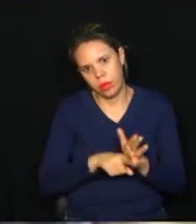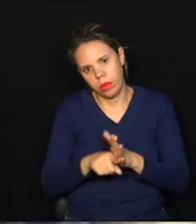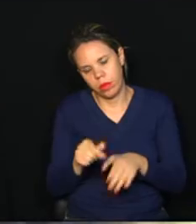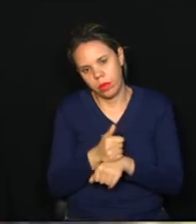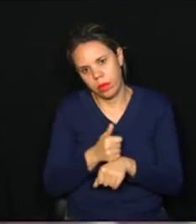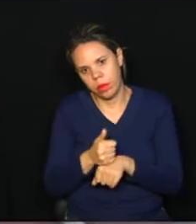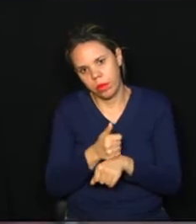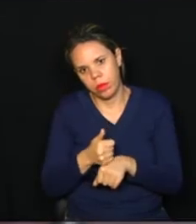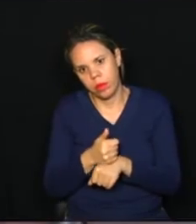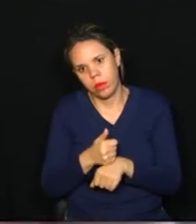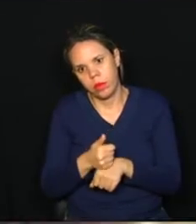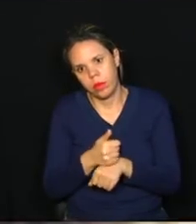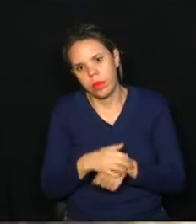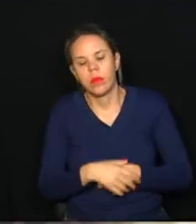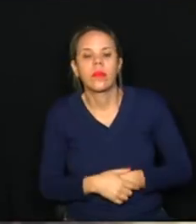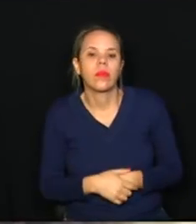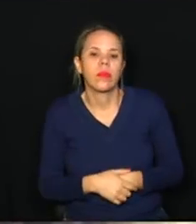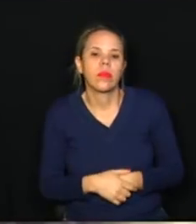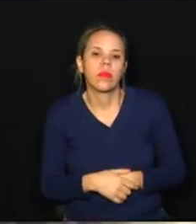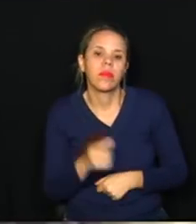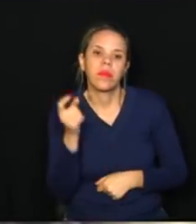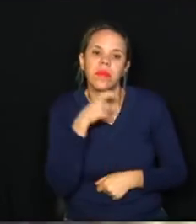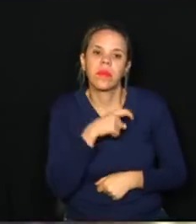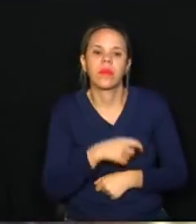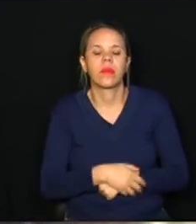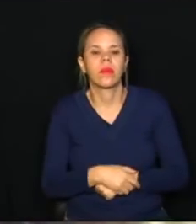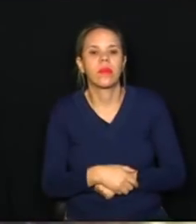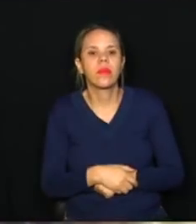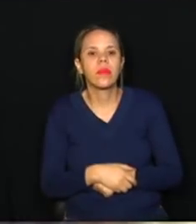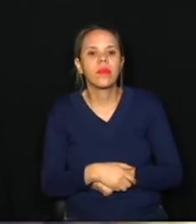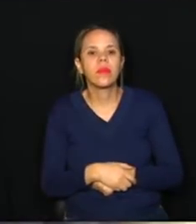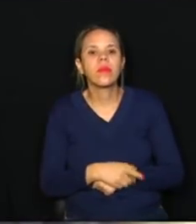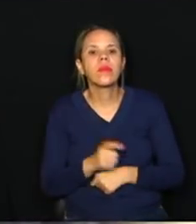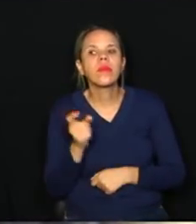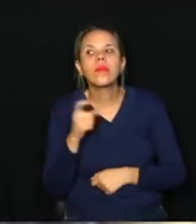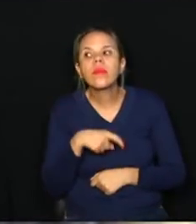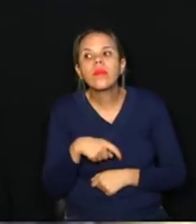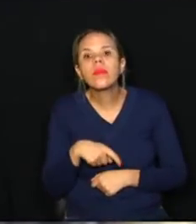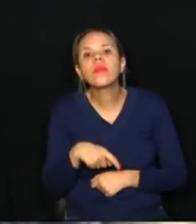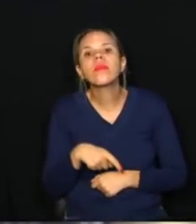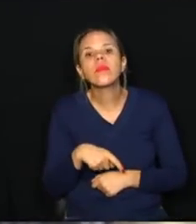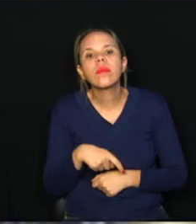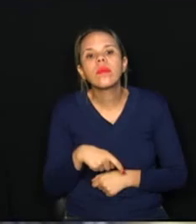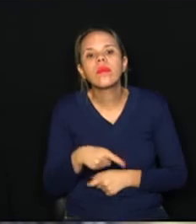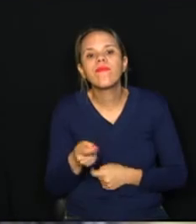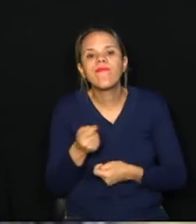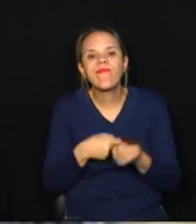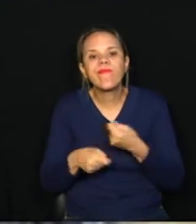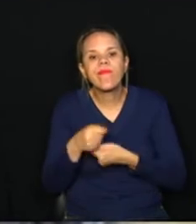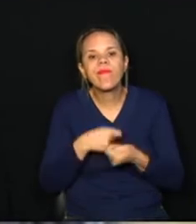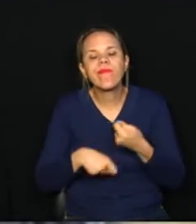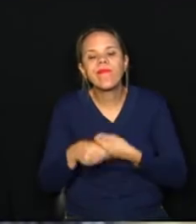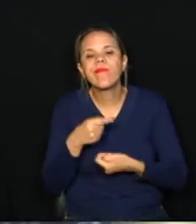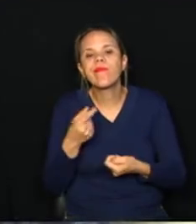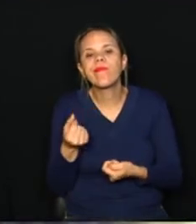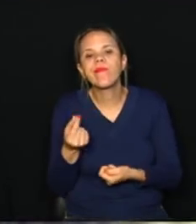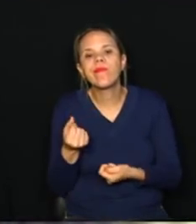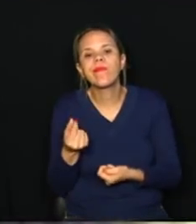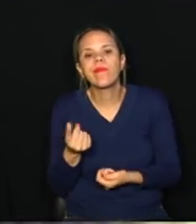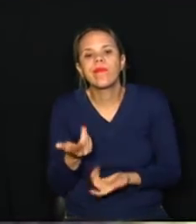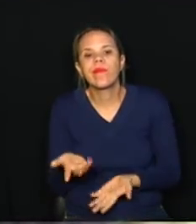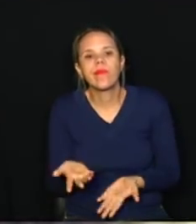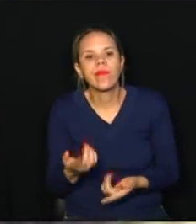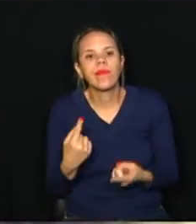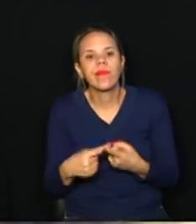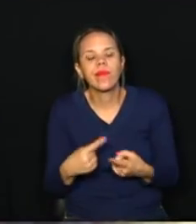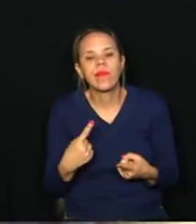pesquisadores. Isso é uma mentira. É uma mentira que vai haver uma economia de recurso financeiro,